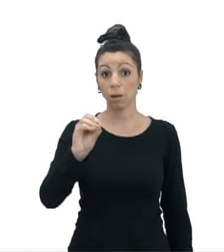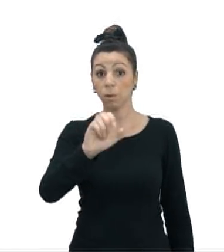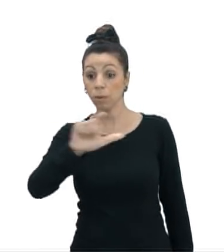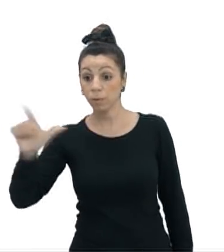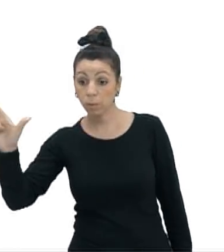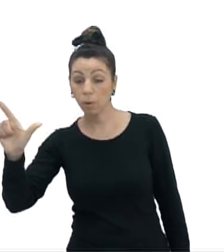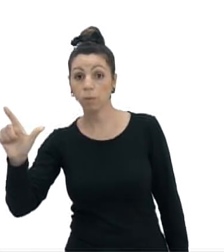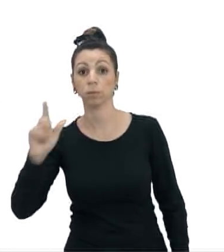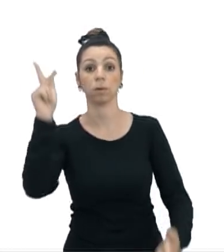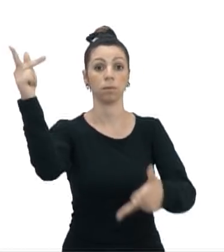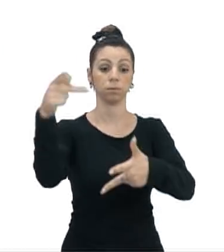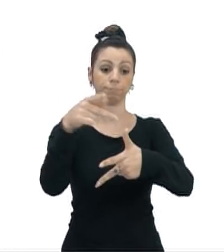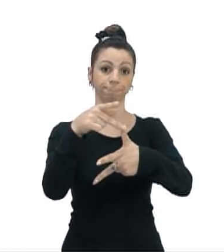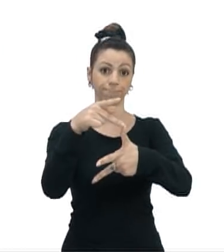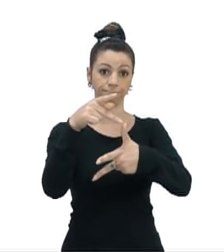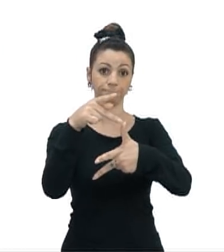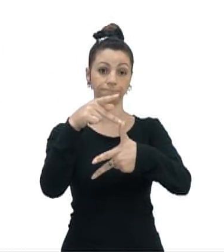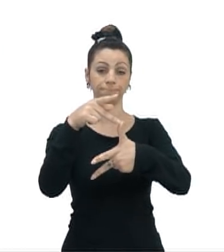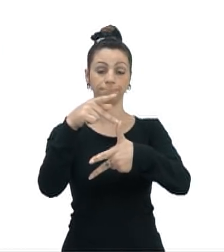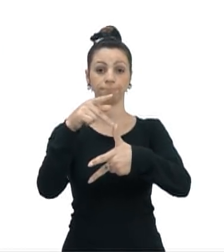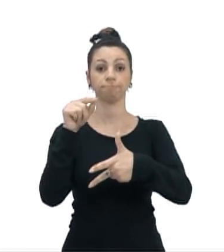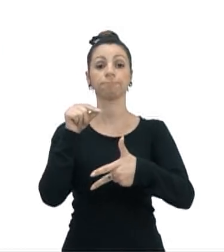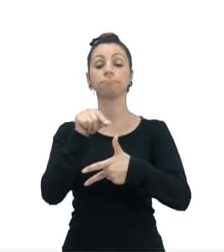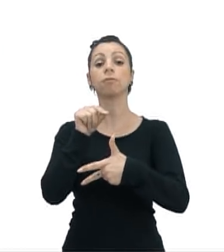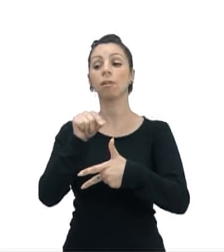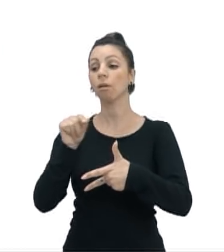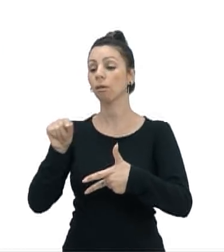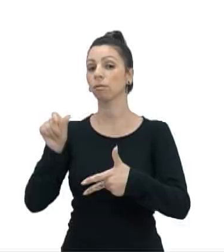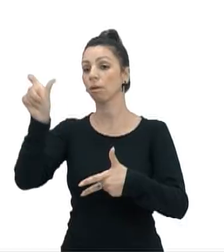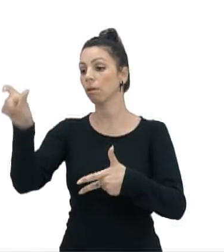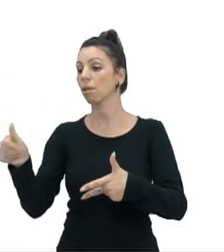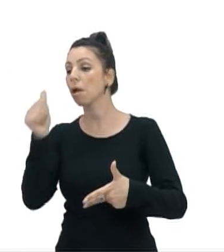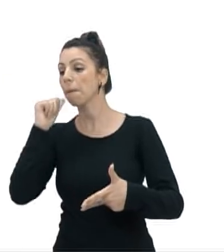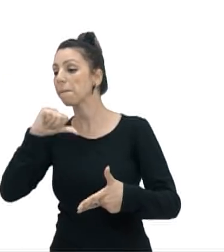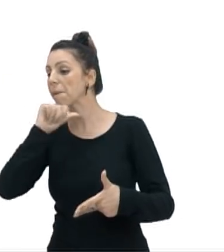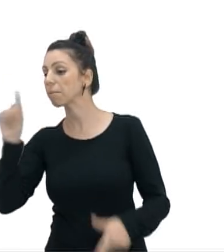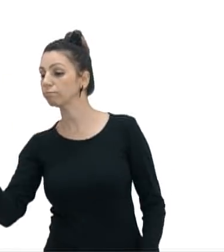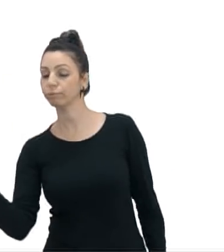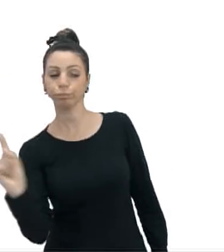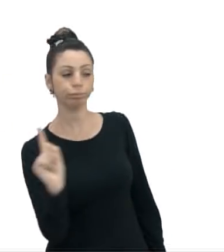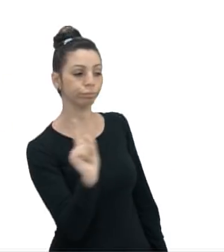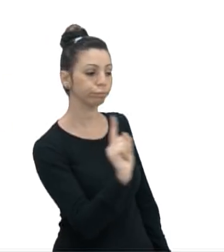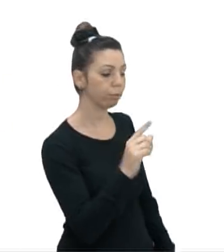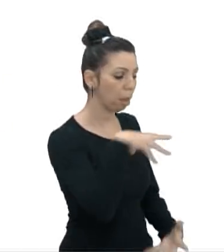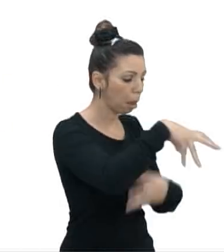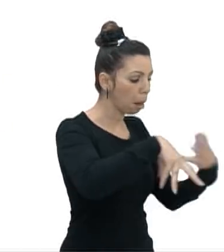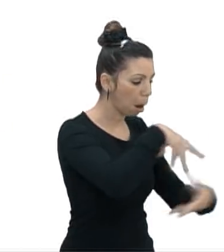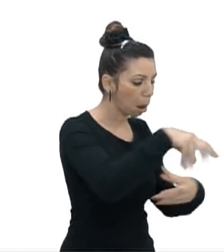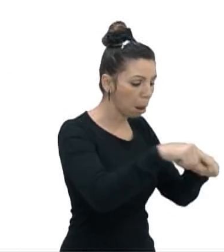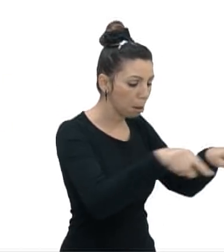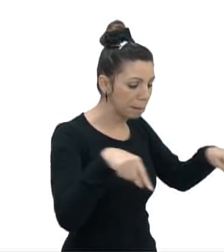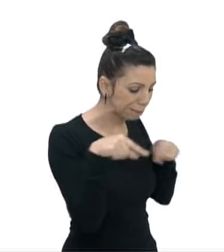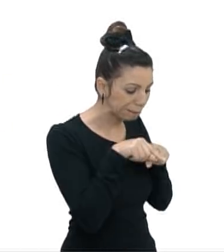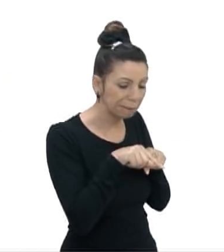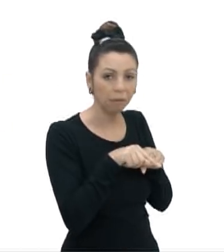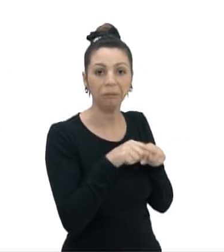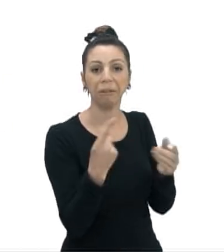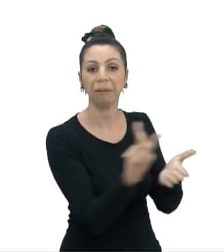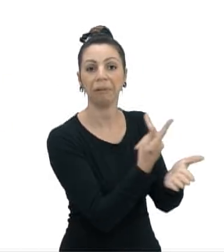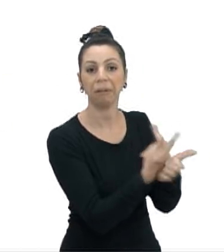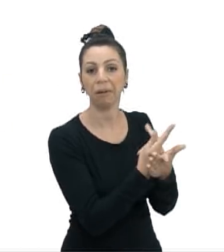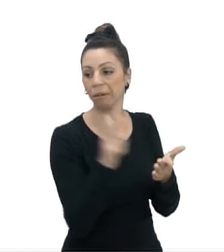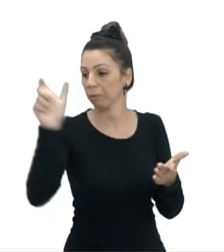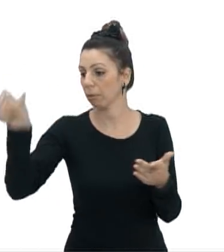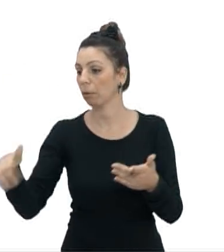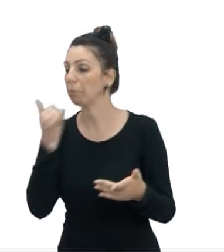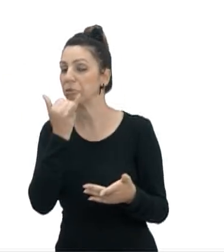pessoa, né? Então, olhe lá, isso aí que ela fez de vir ao meu quarto e mexer em tudo foi muito errado. Ela tinha que me pedir